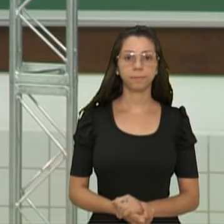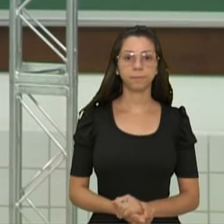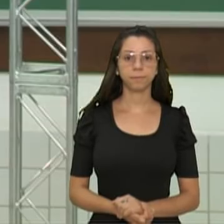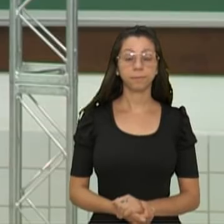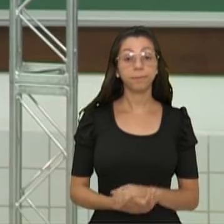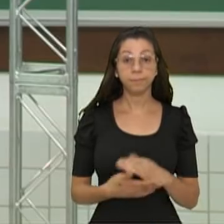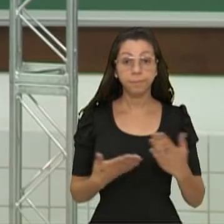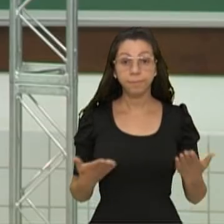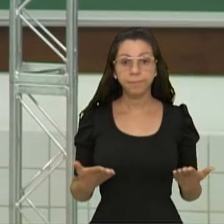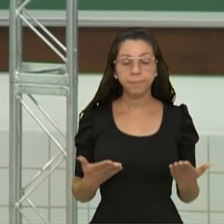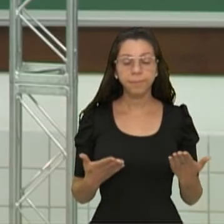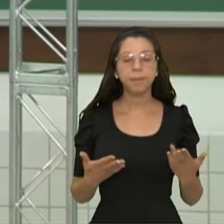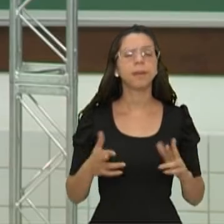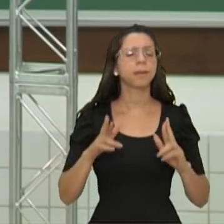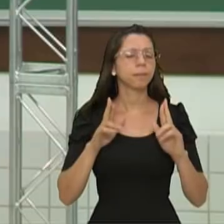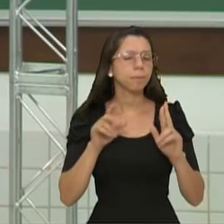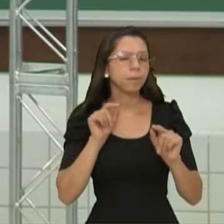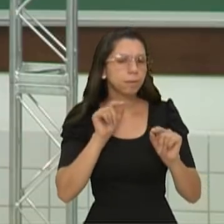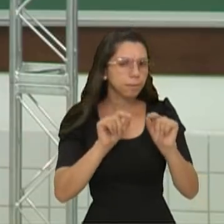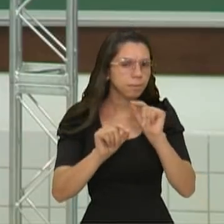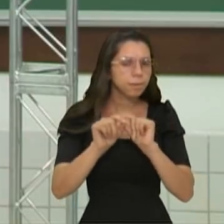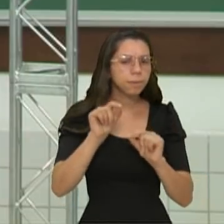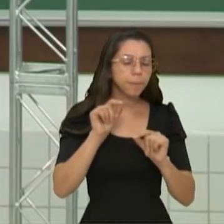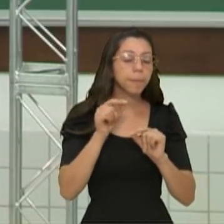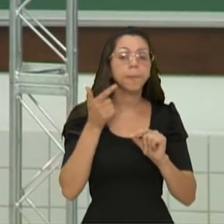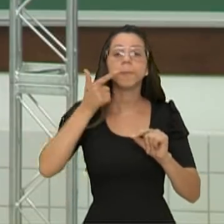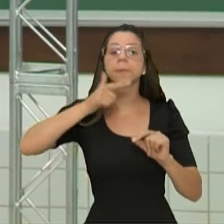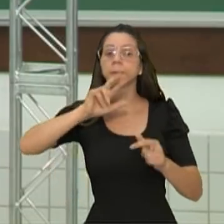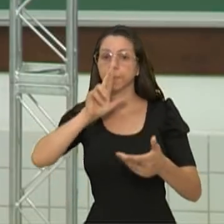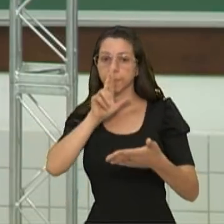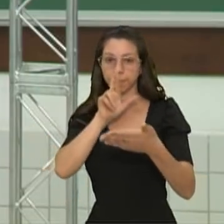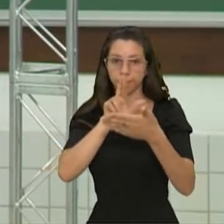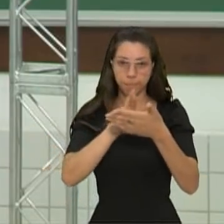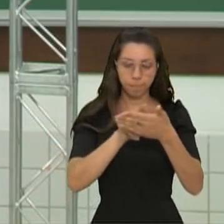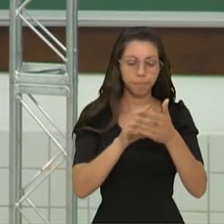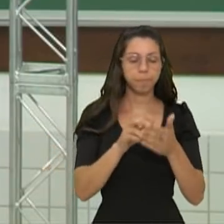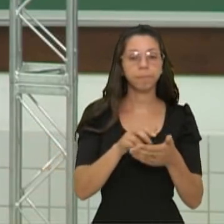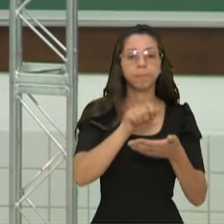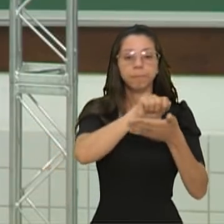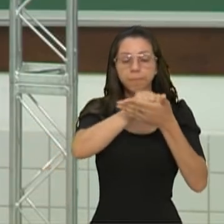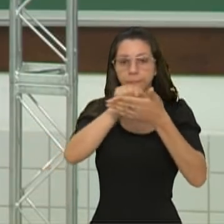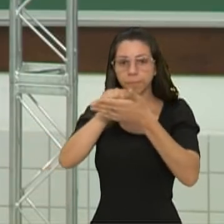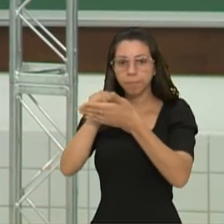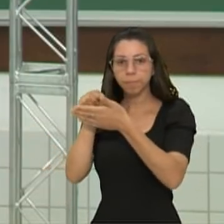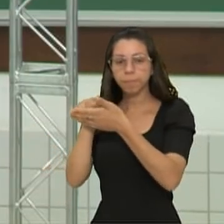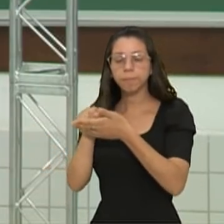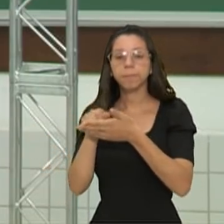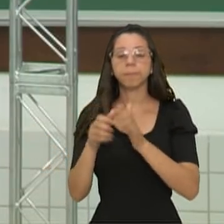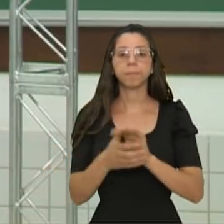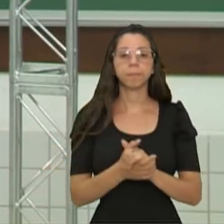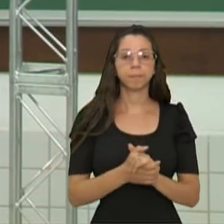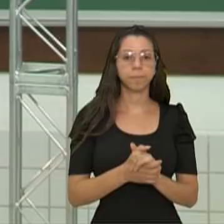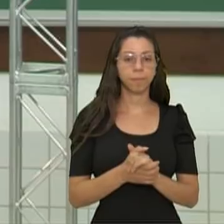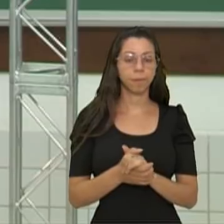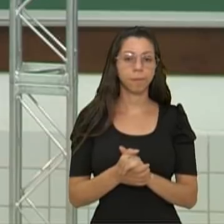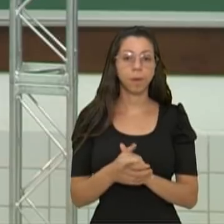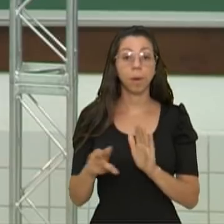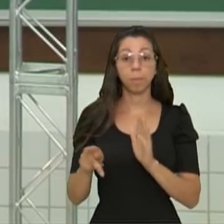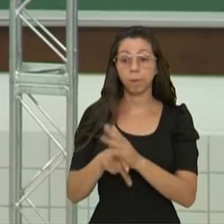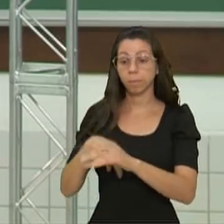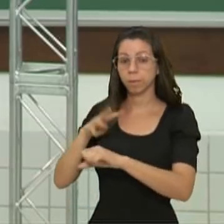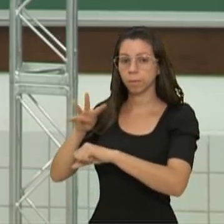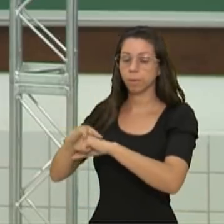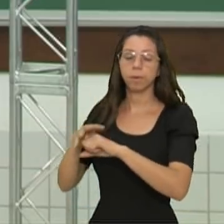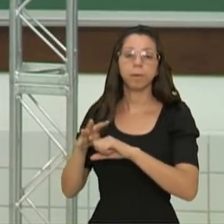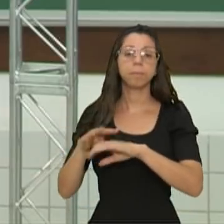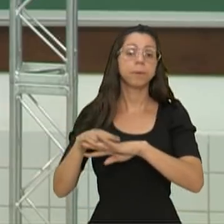E aí, espero que você tenha conseguido resolver, transcrever o teu enunciado na linguagem matemática. Se não